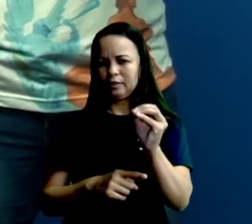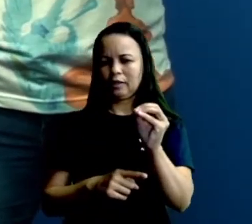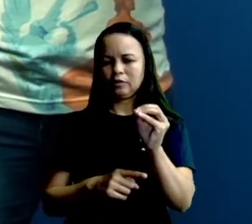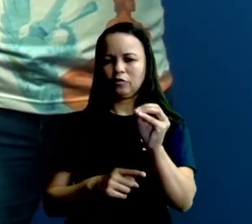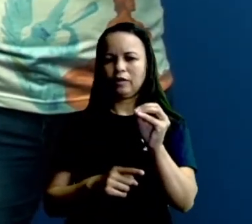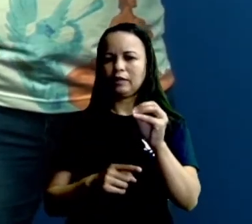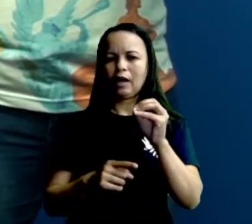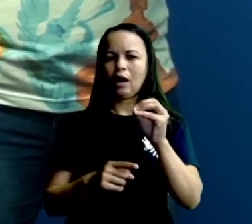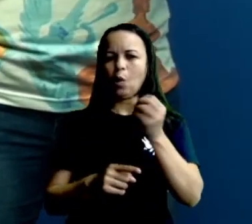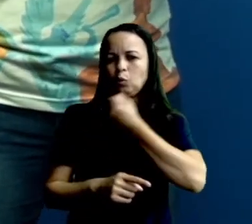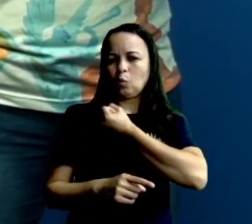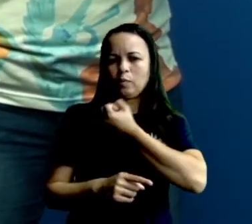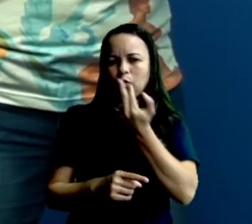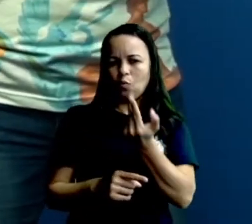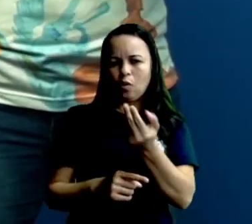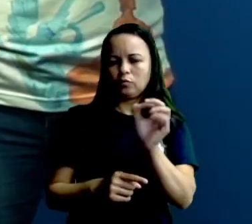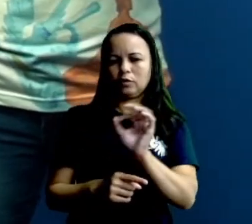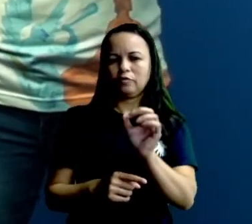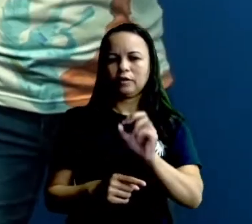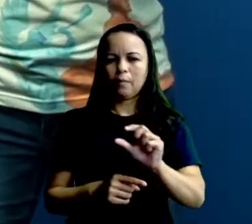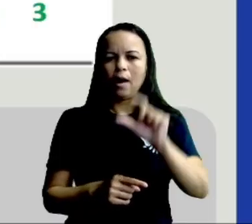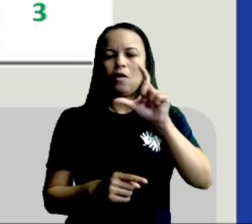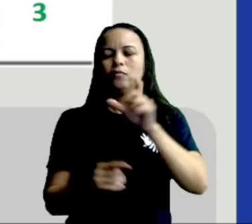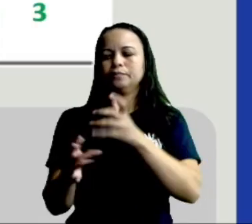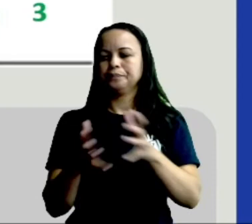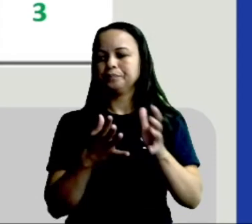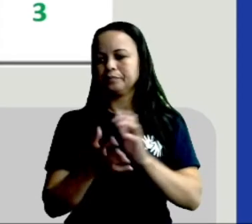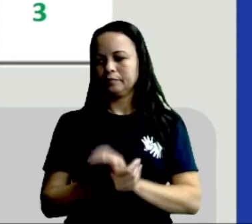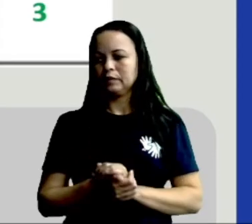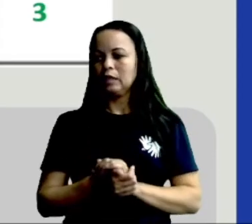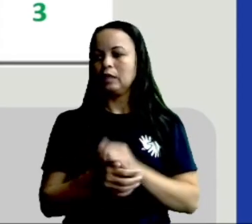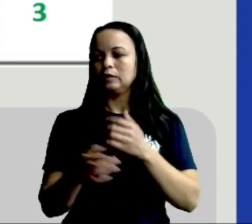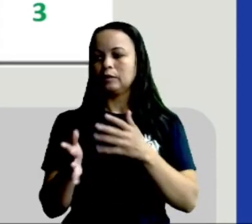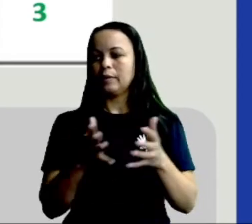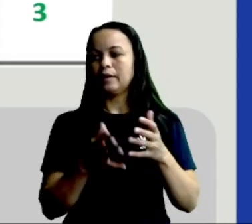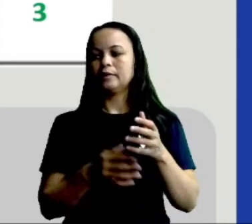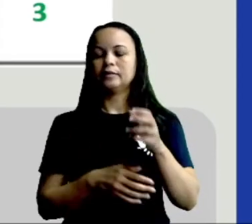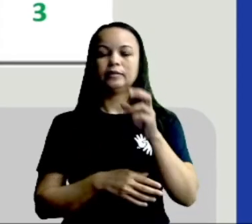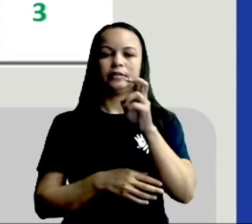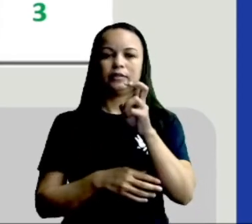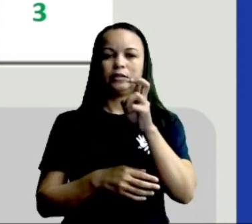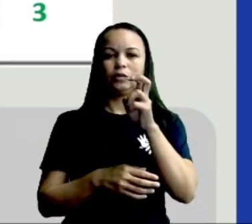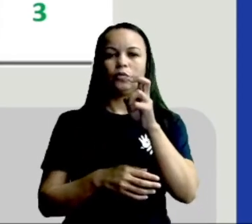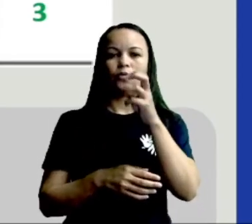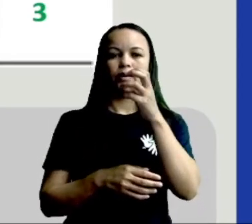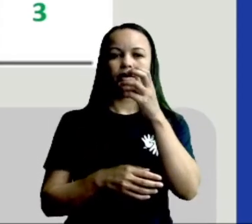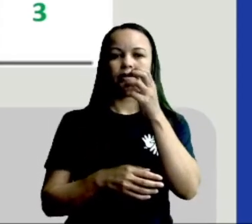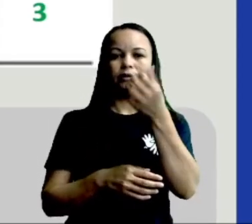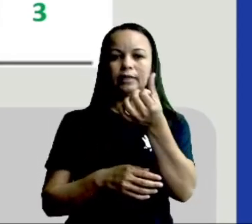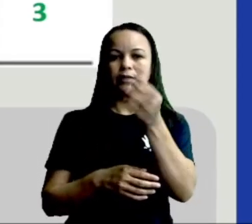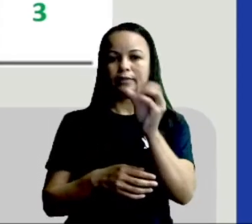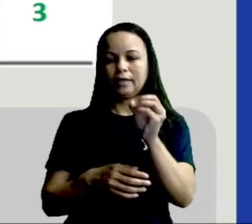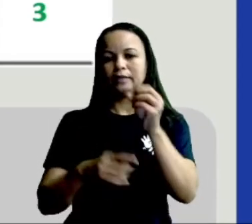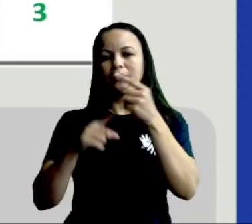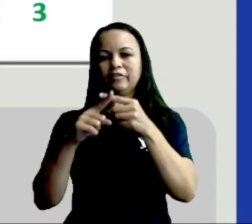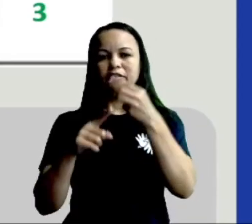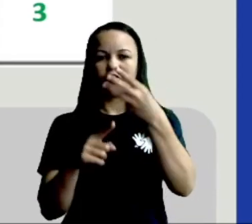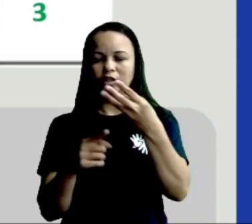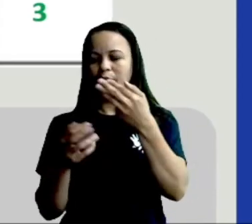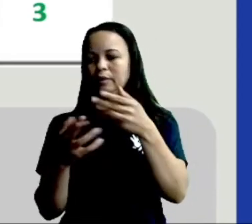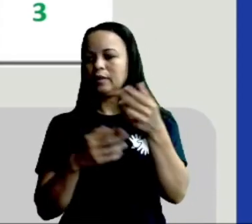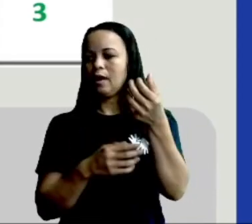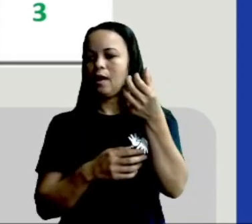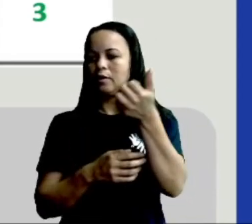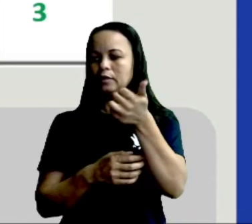dar um número maior. E nem 162 vezes 3 para dar 180, como os outros a gente fez essa relação, né? Para a gente identificar